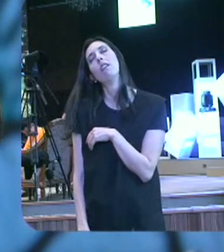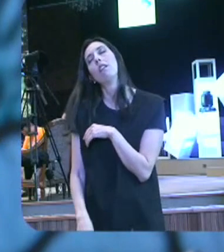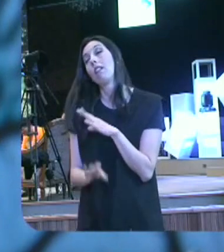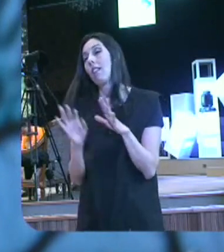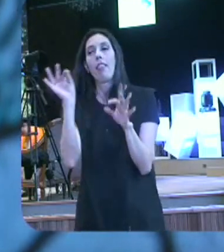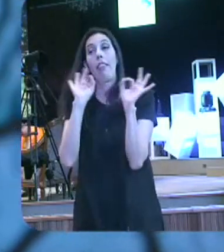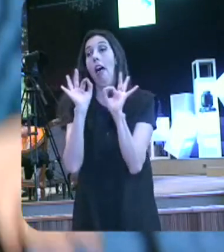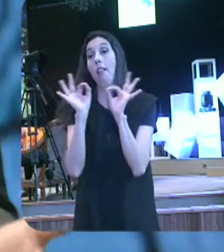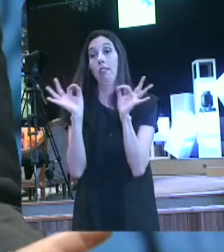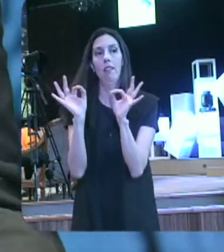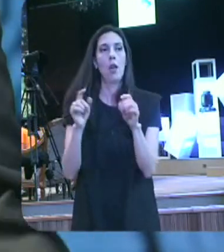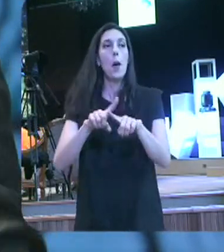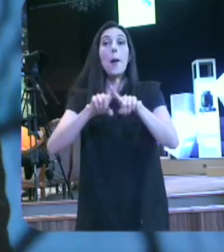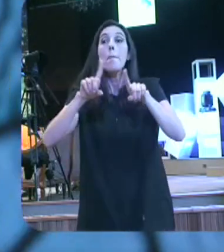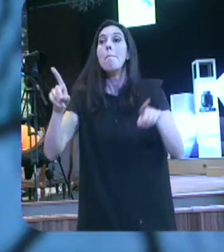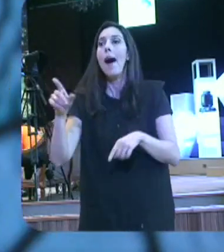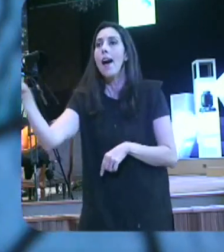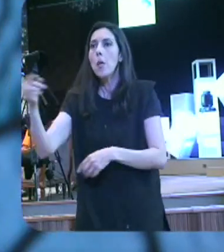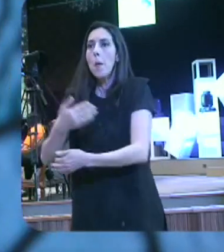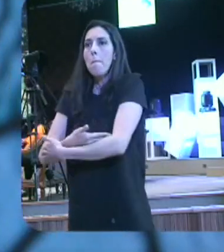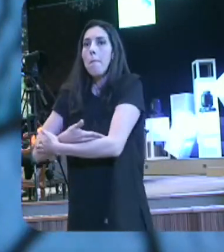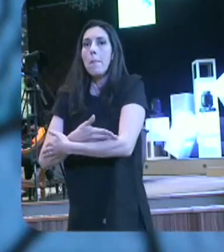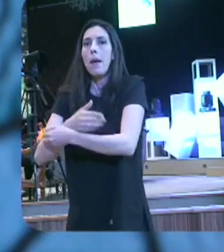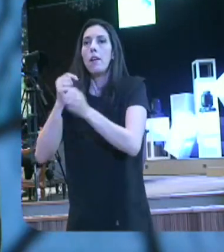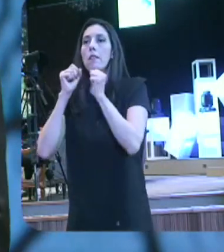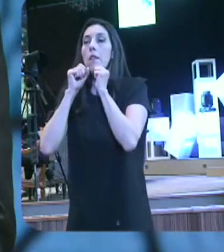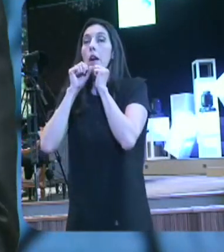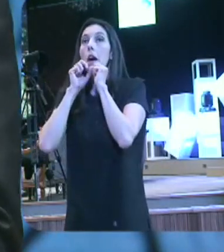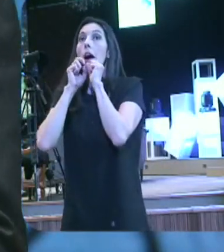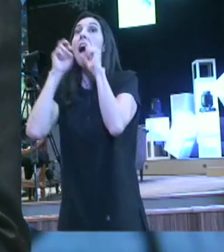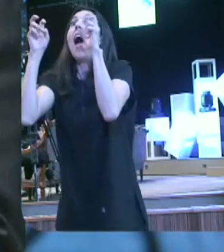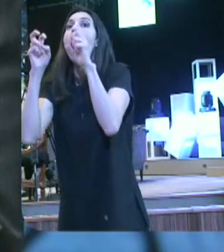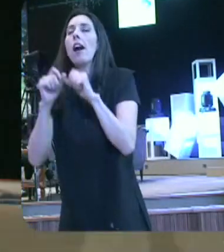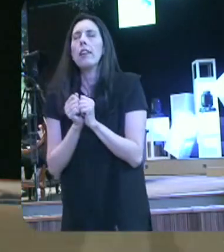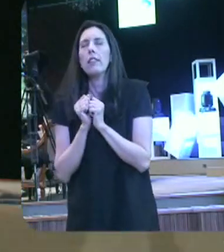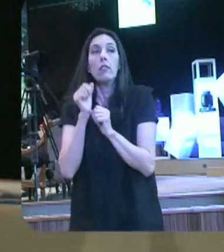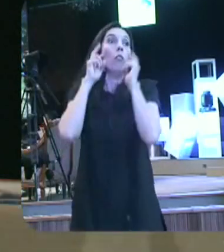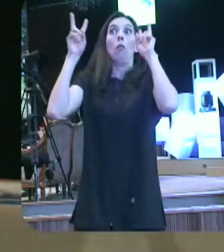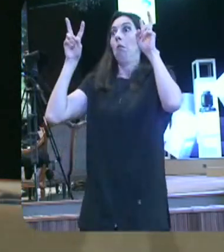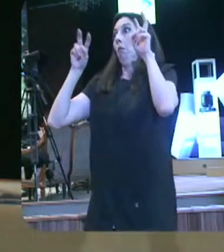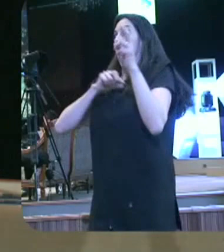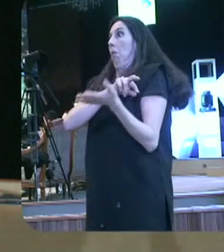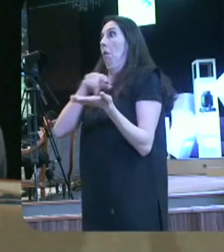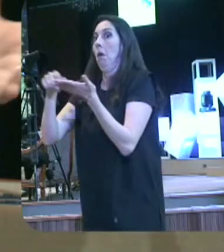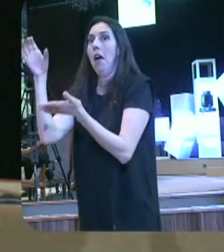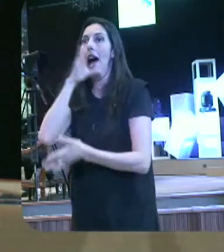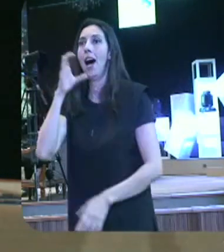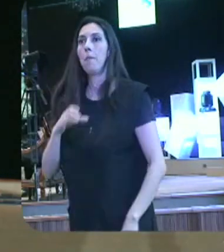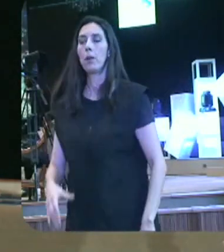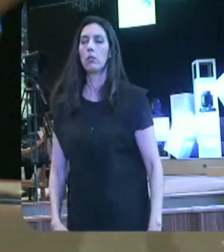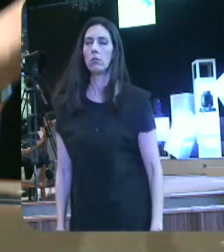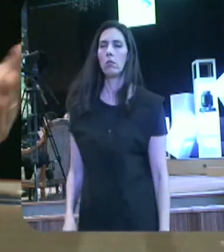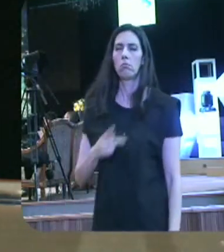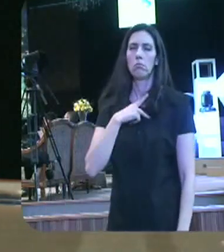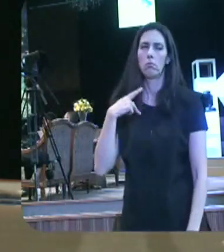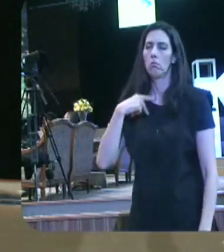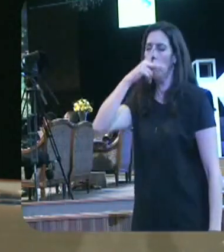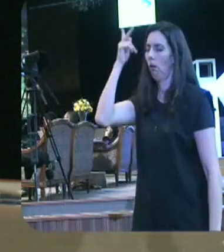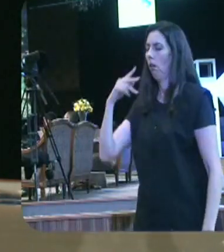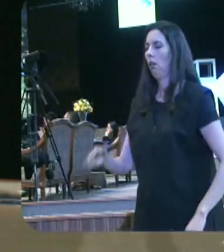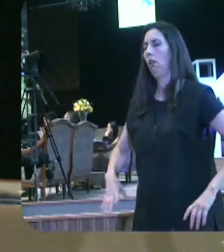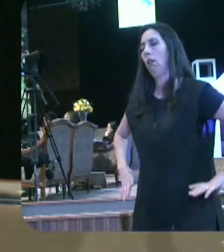o bebê resmunga, ela pulava da cama, não é? E às vezes a gente olhava para isso e dizia: como é que